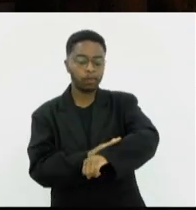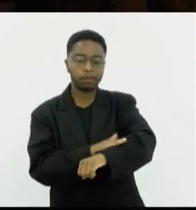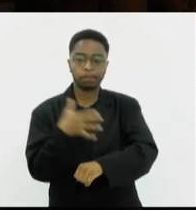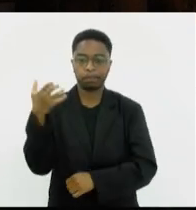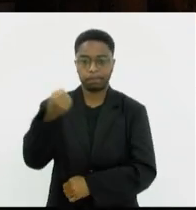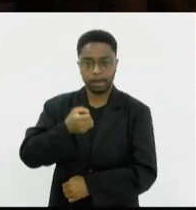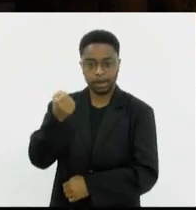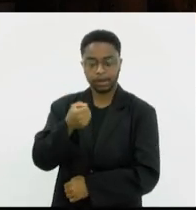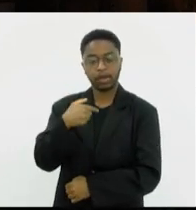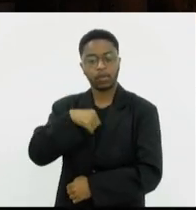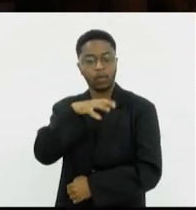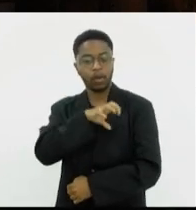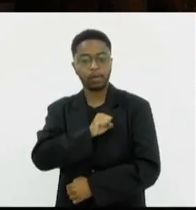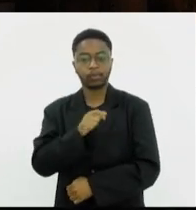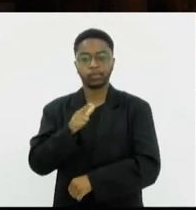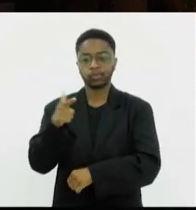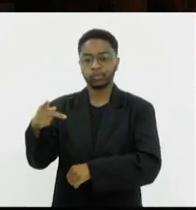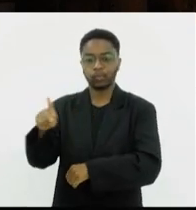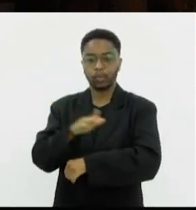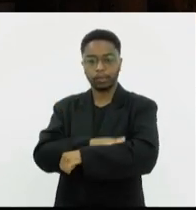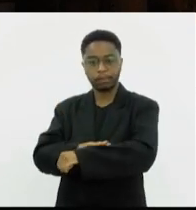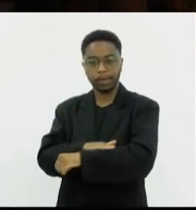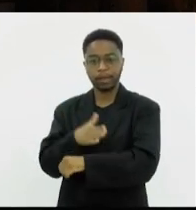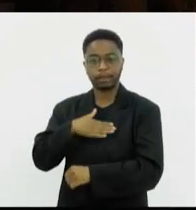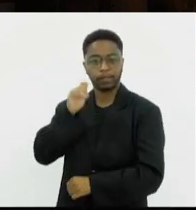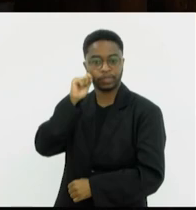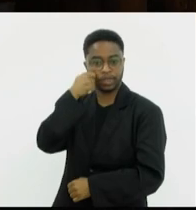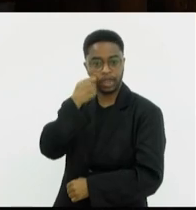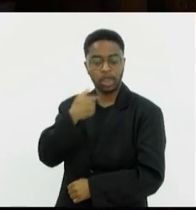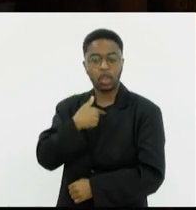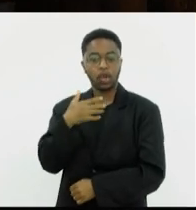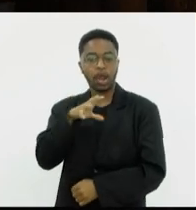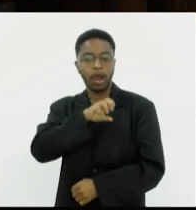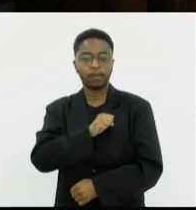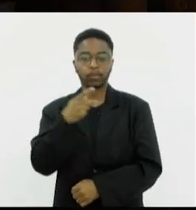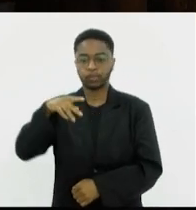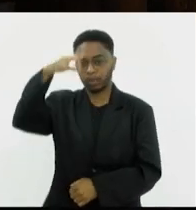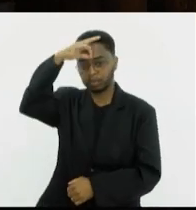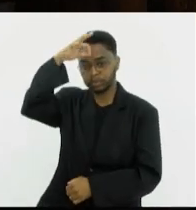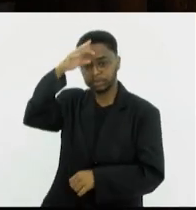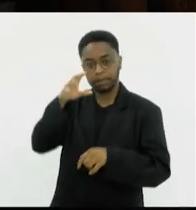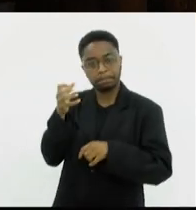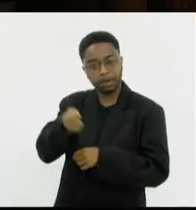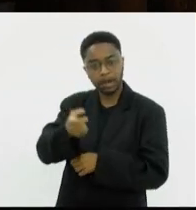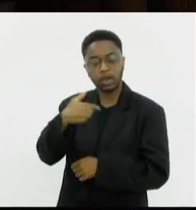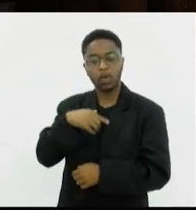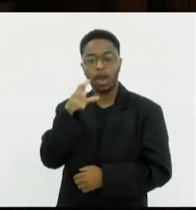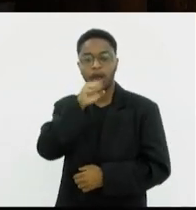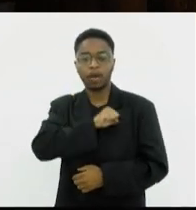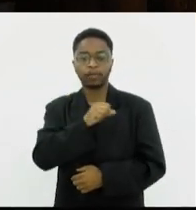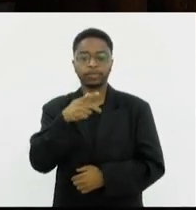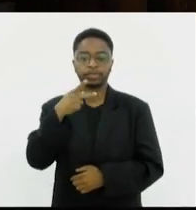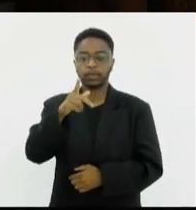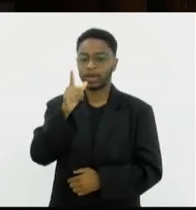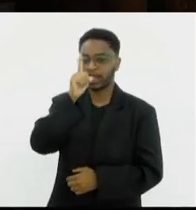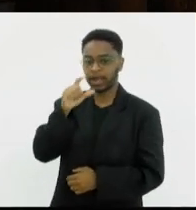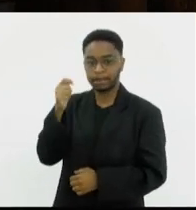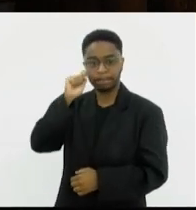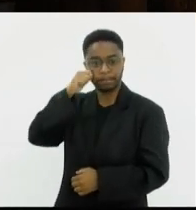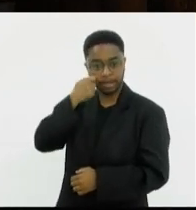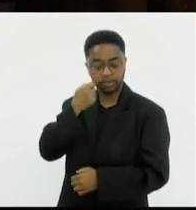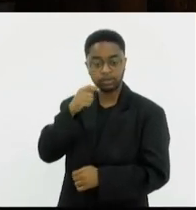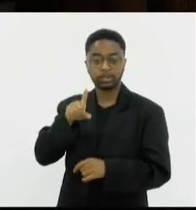branquinha, adora tua pele meu nego, adoro tua buceta branca, adoro teu pau preto, e de repente